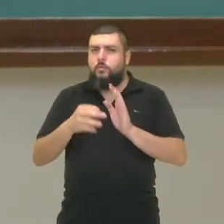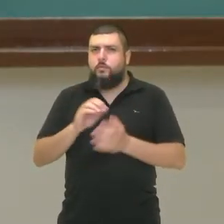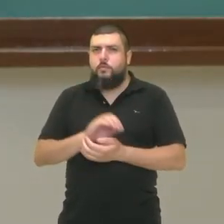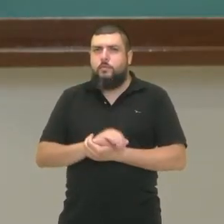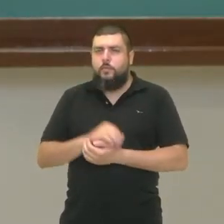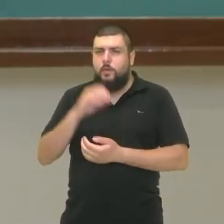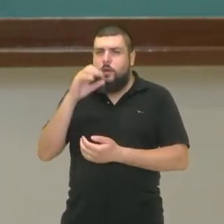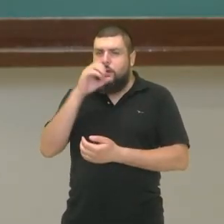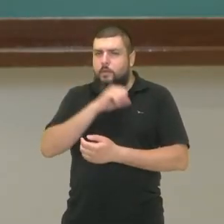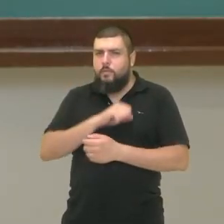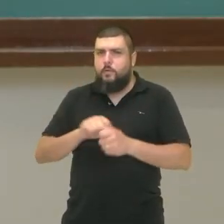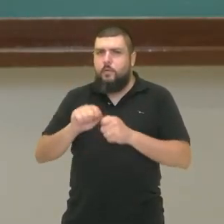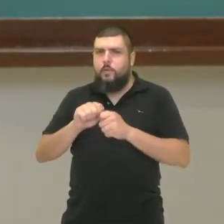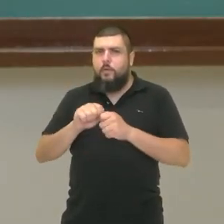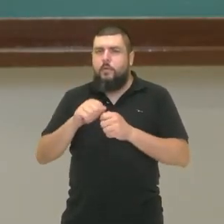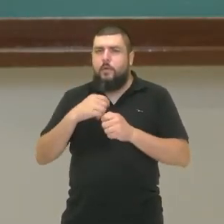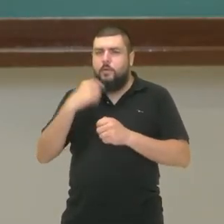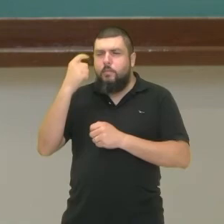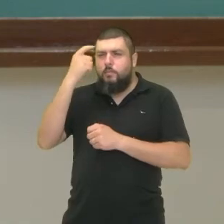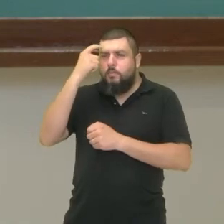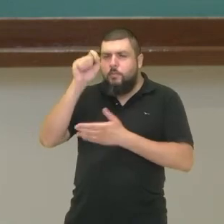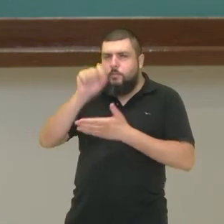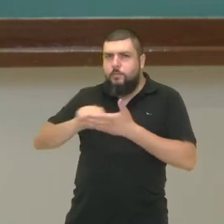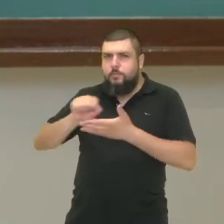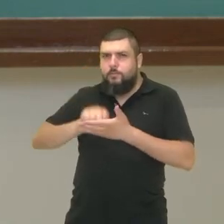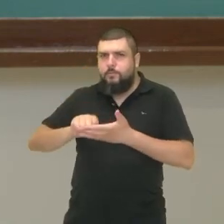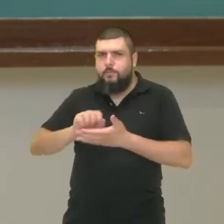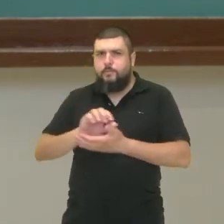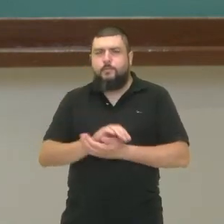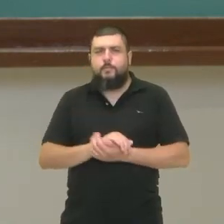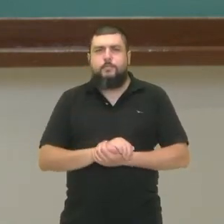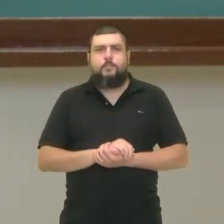Rapidinho. Faz, pensa. Eu te aguardo.